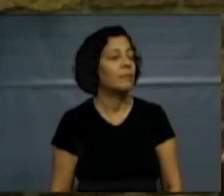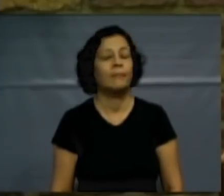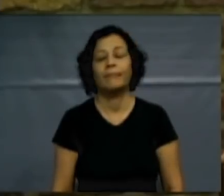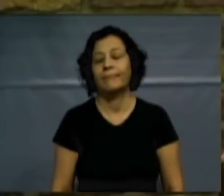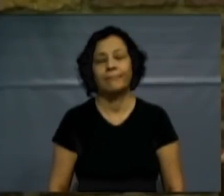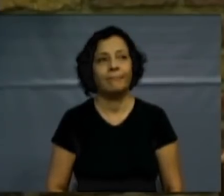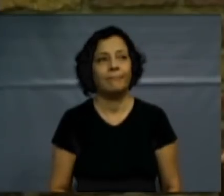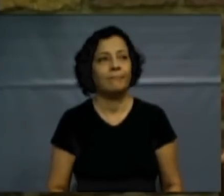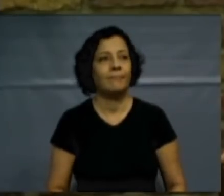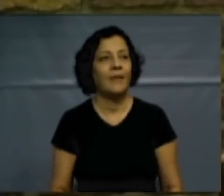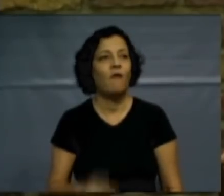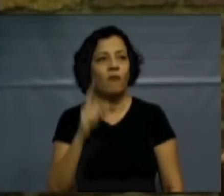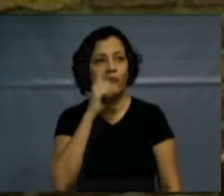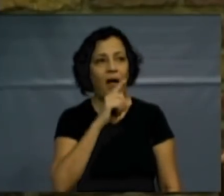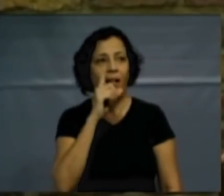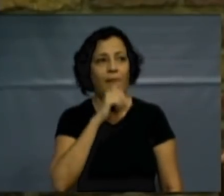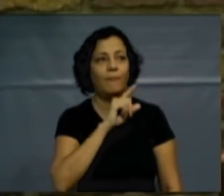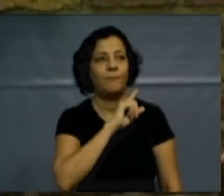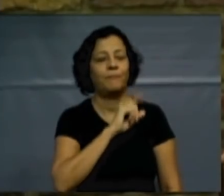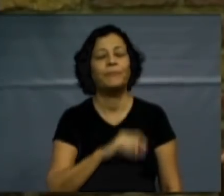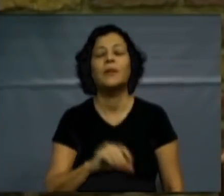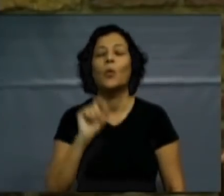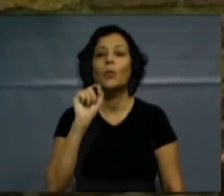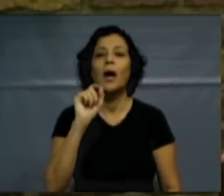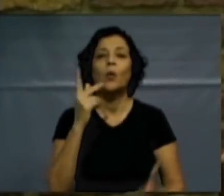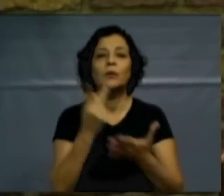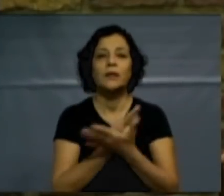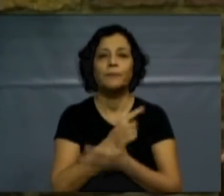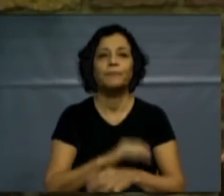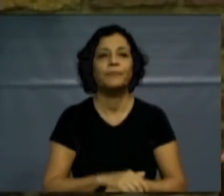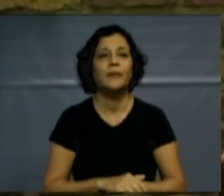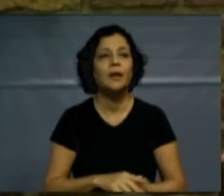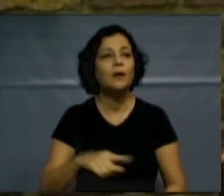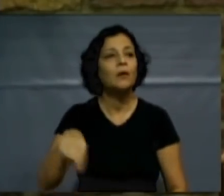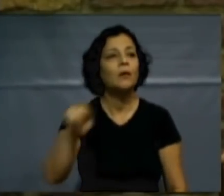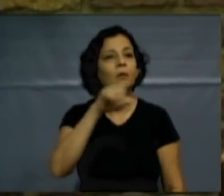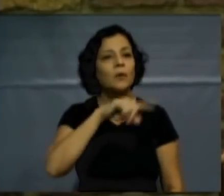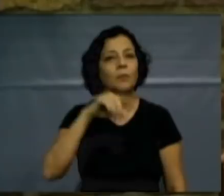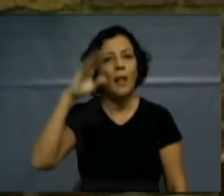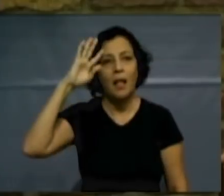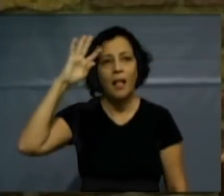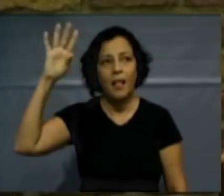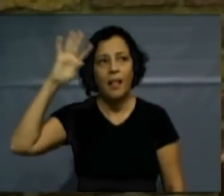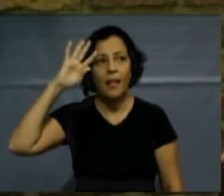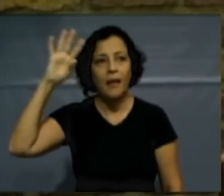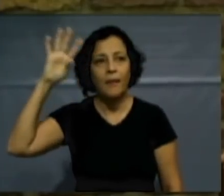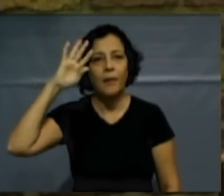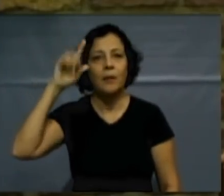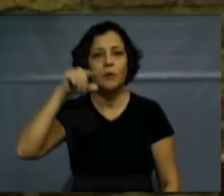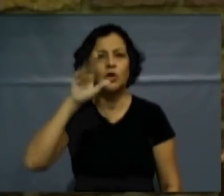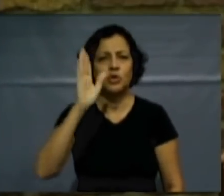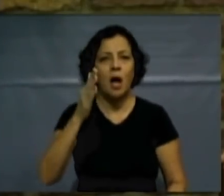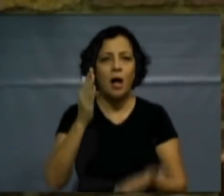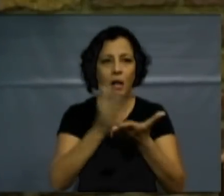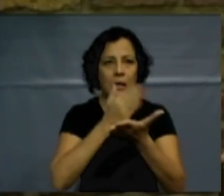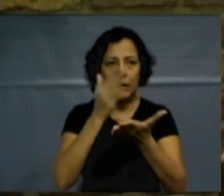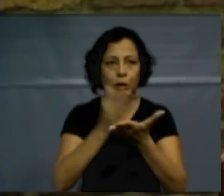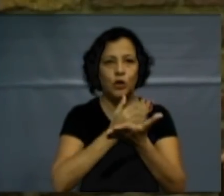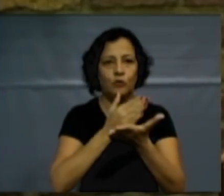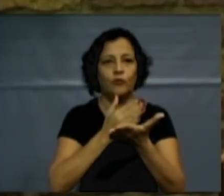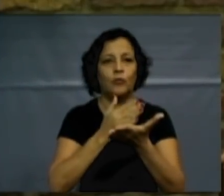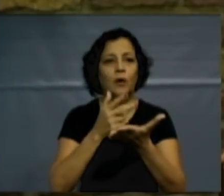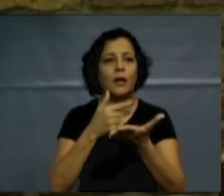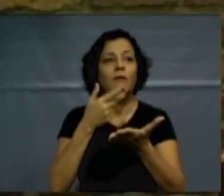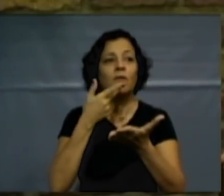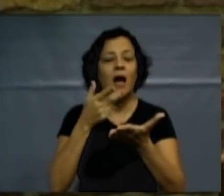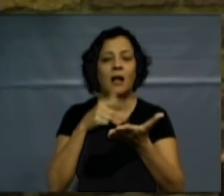Não tá indo, Valdir, não tem jeito. Bom, todo mundo vai lembrar, eu sei que a maioria que leu Paulo e Estevão, de Abigail. A Abigail